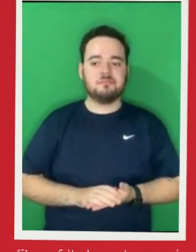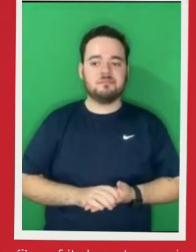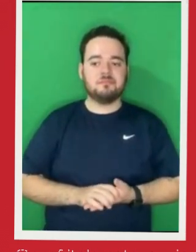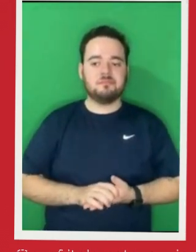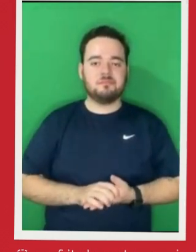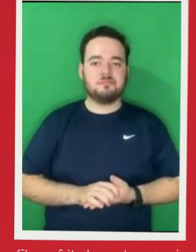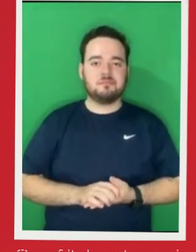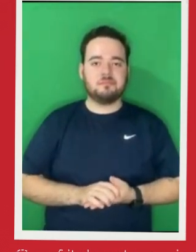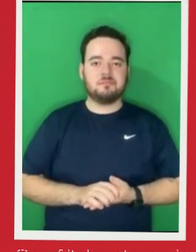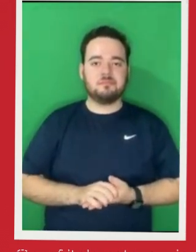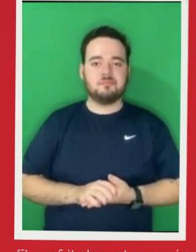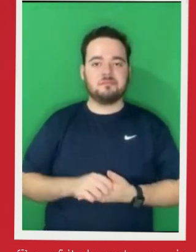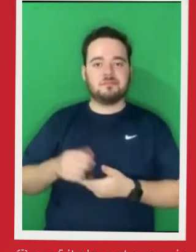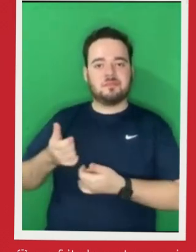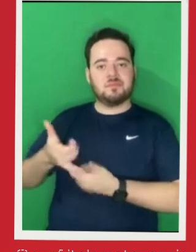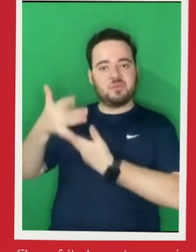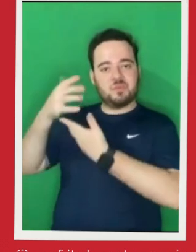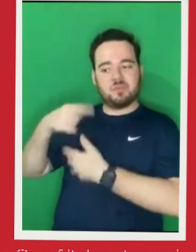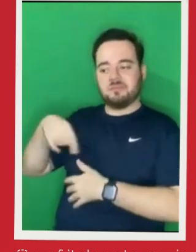Peraí, eu vou descer